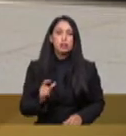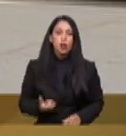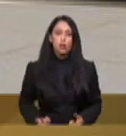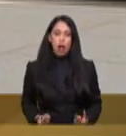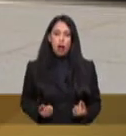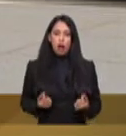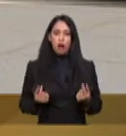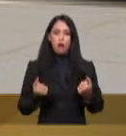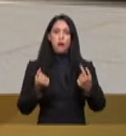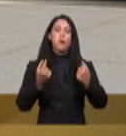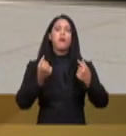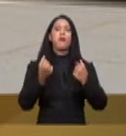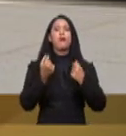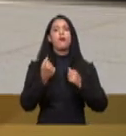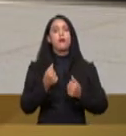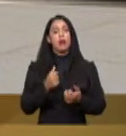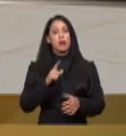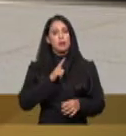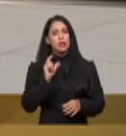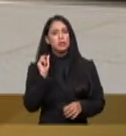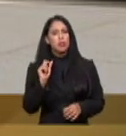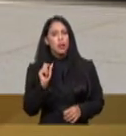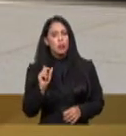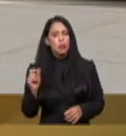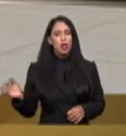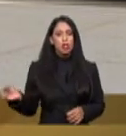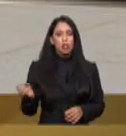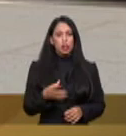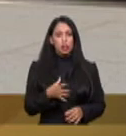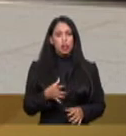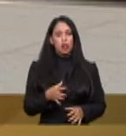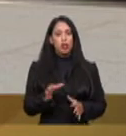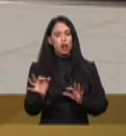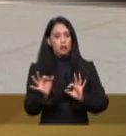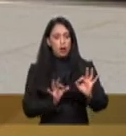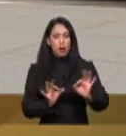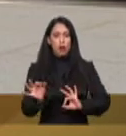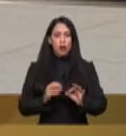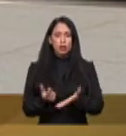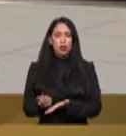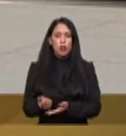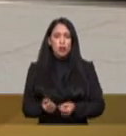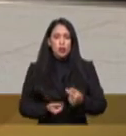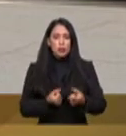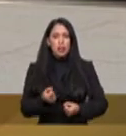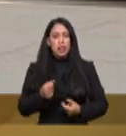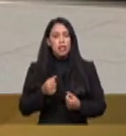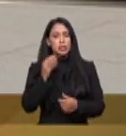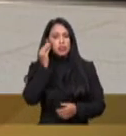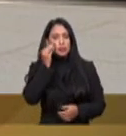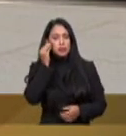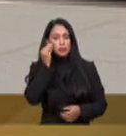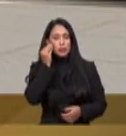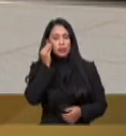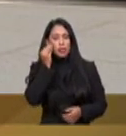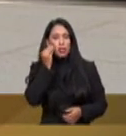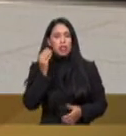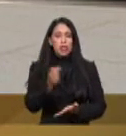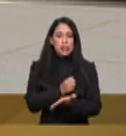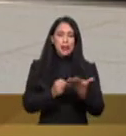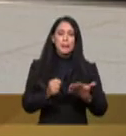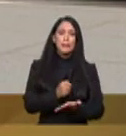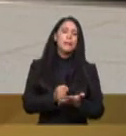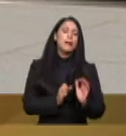rentabilidade. Para a autora, estabeleceu-se uma nova ordem econômica, na qual a experiência humana é a matéria-prima para práticas